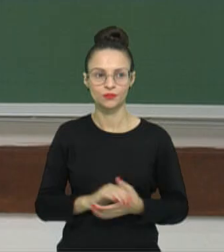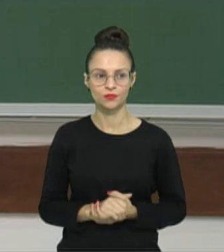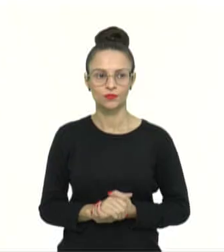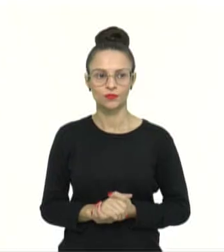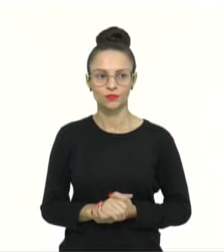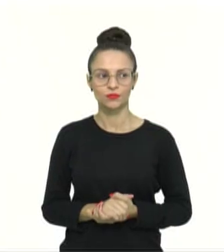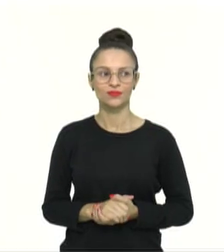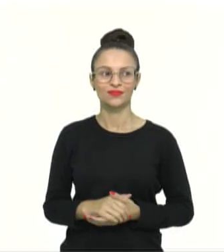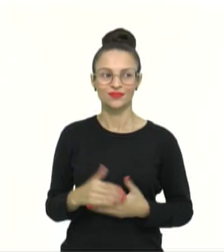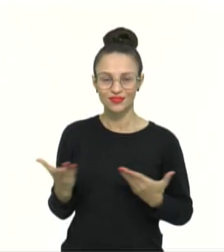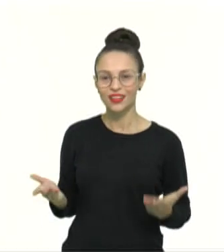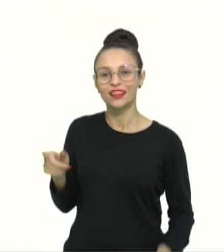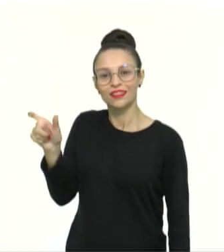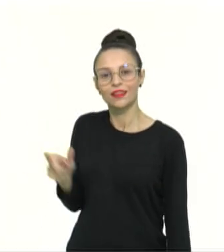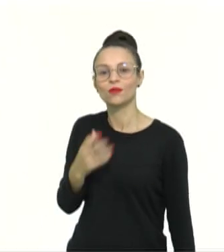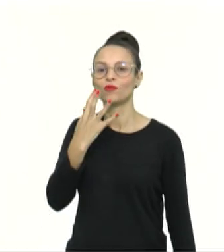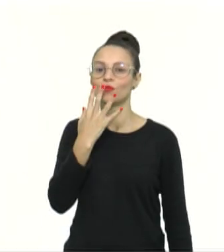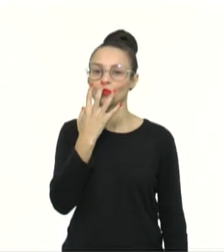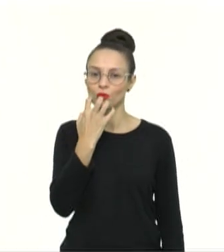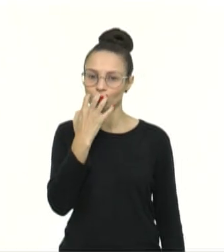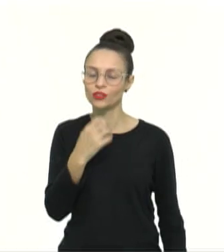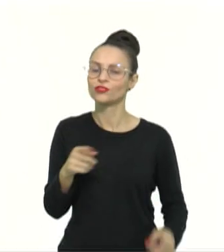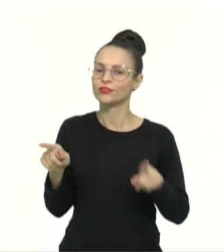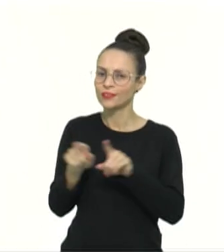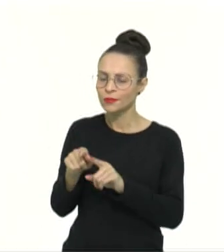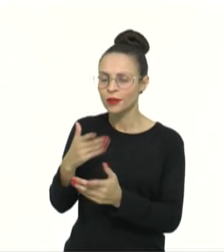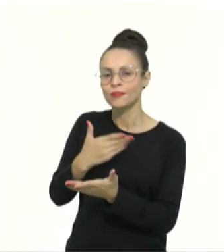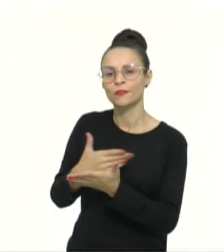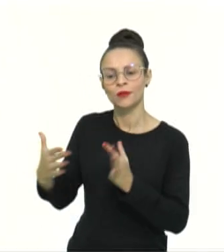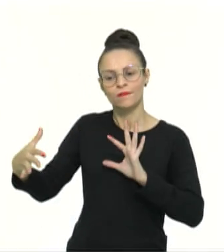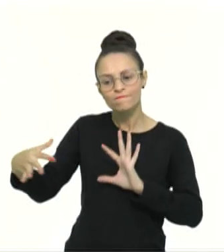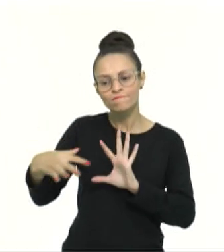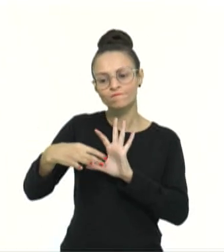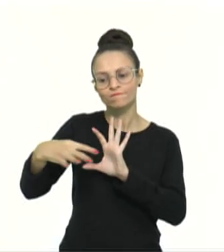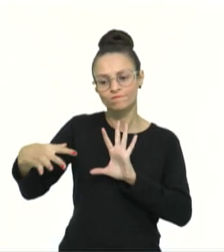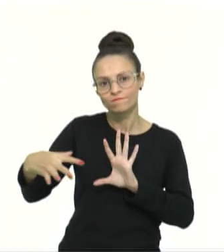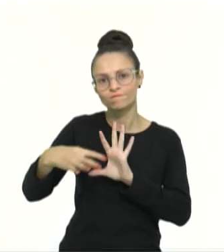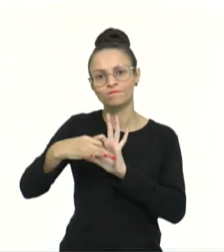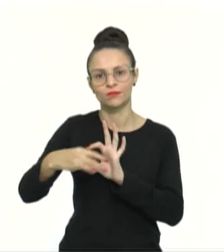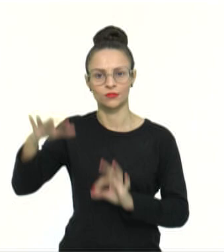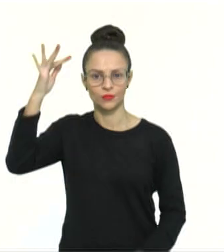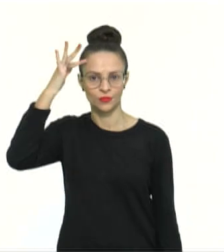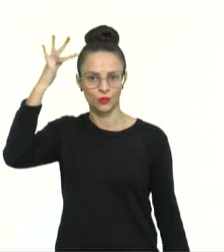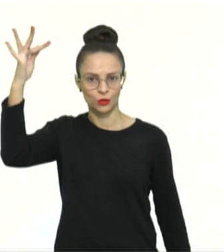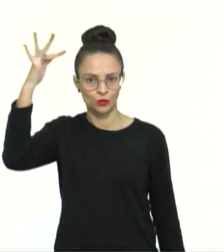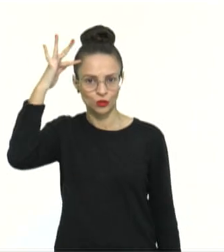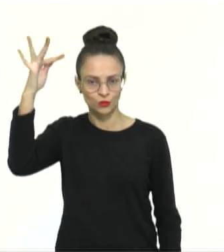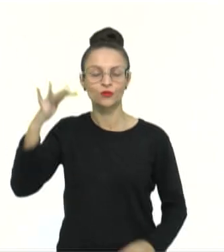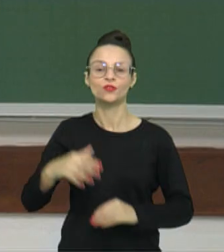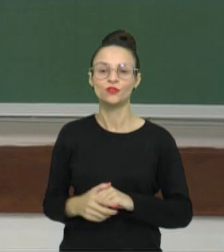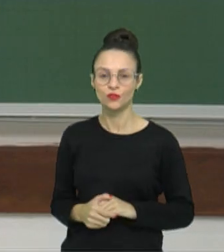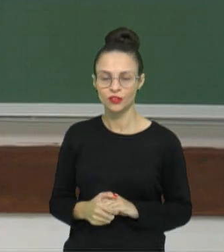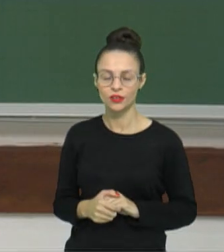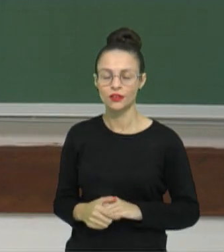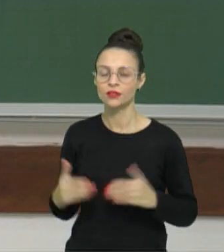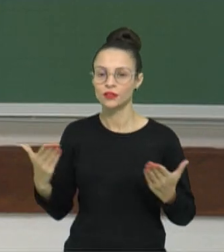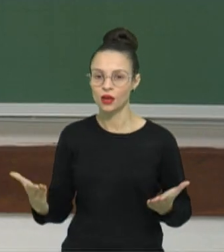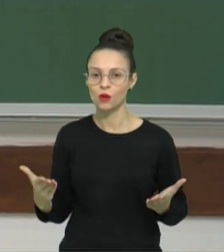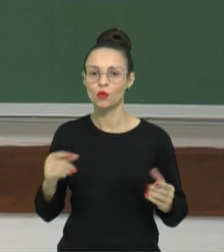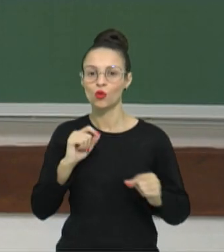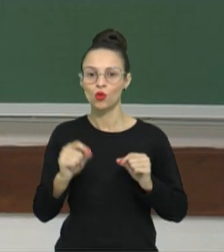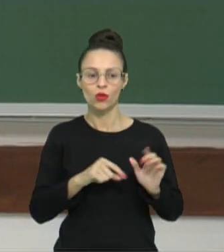Nietzsche também está flertando cada vez mais com a filosofia. Então é nesse momento que ele vai fazer essa passagem